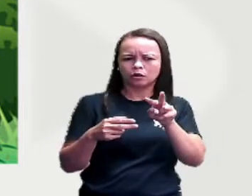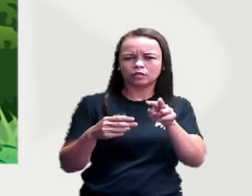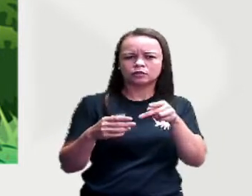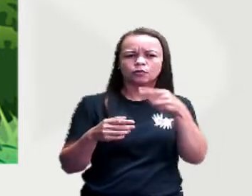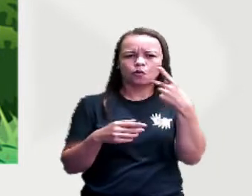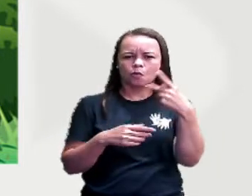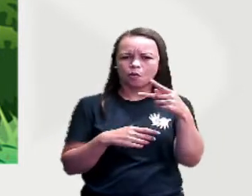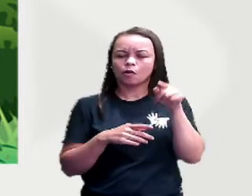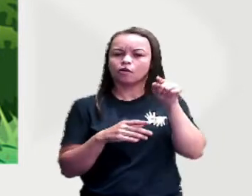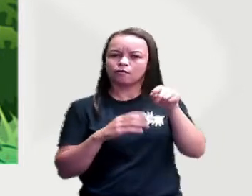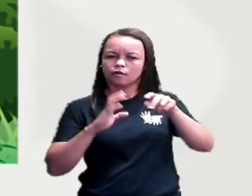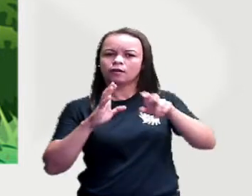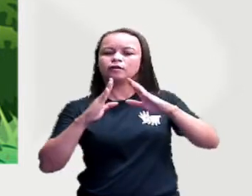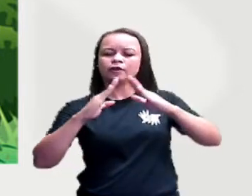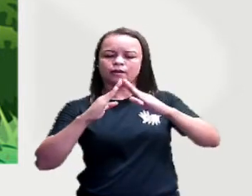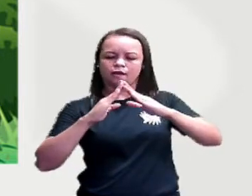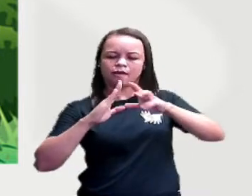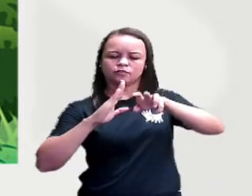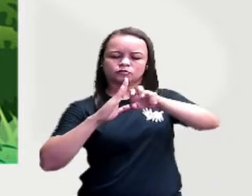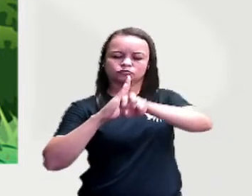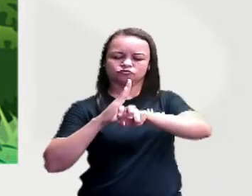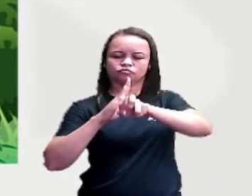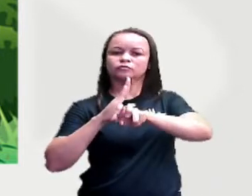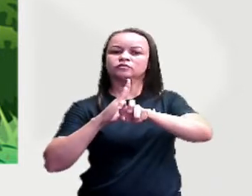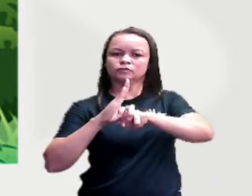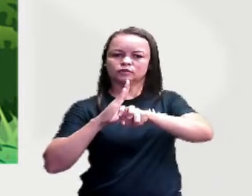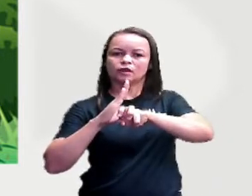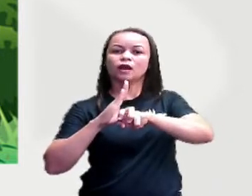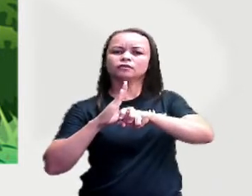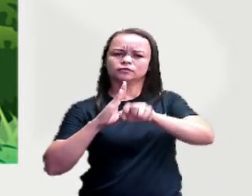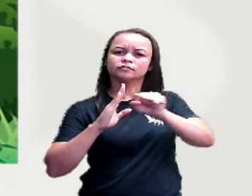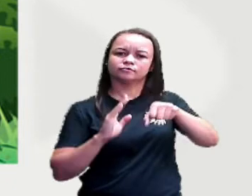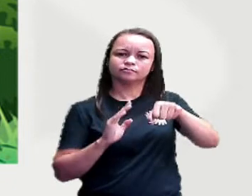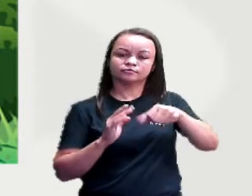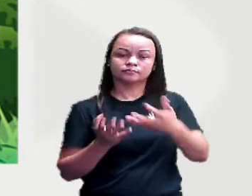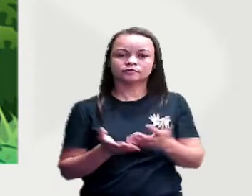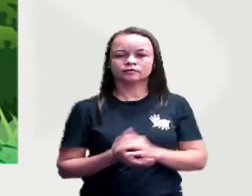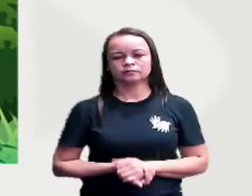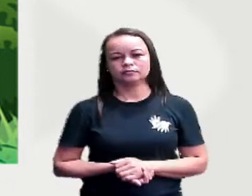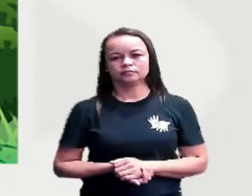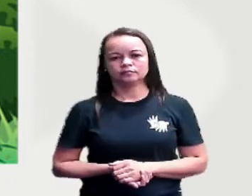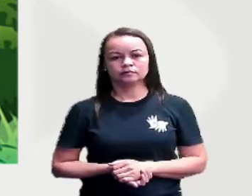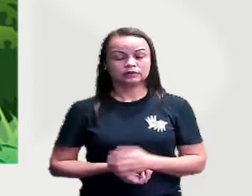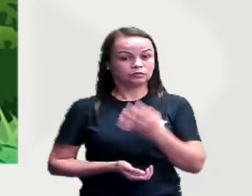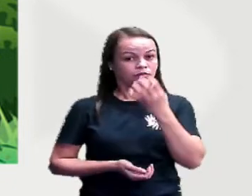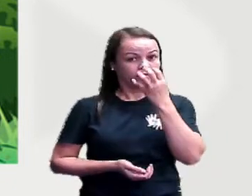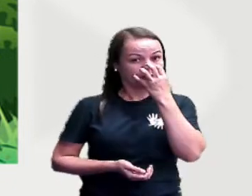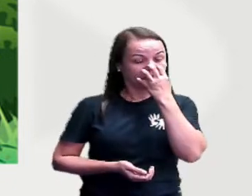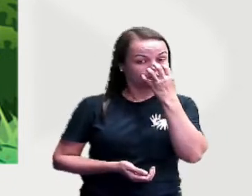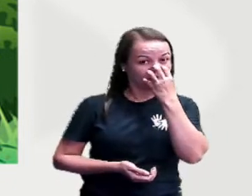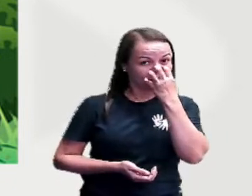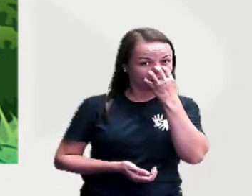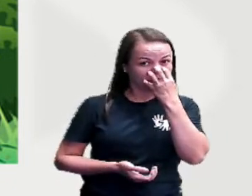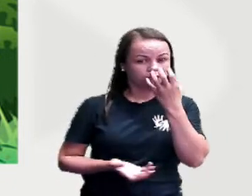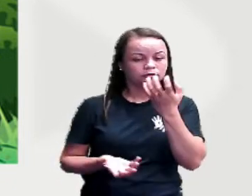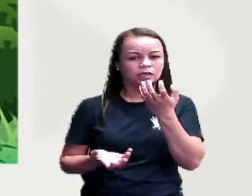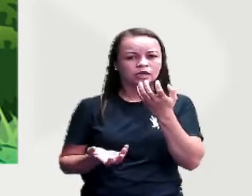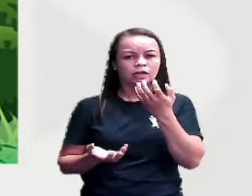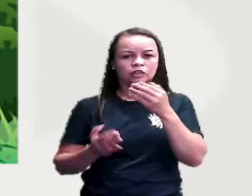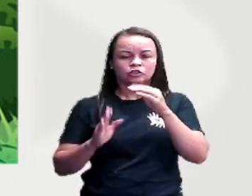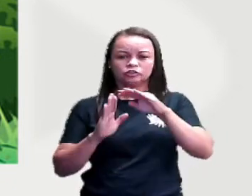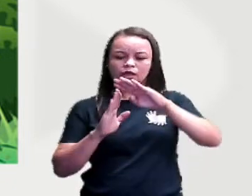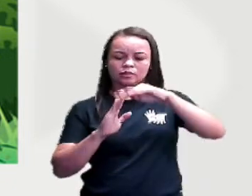banco ali, ó. Tá na frente da casa, sim. O cão está na frente